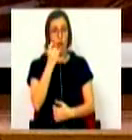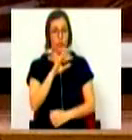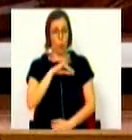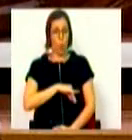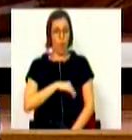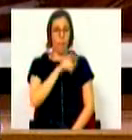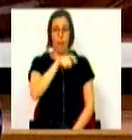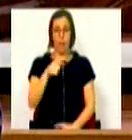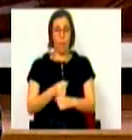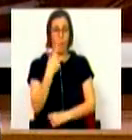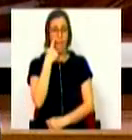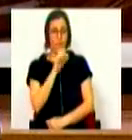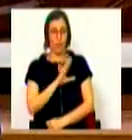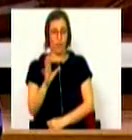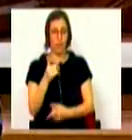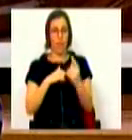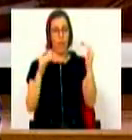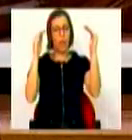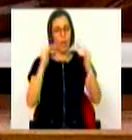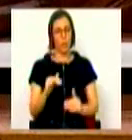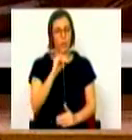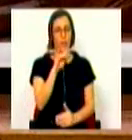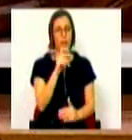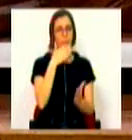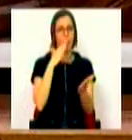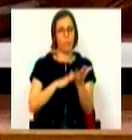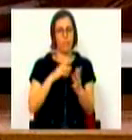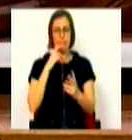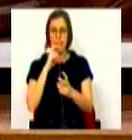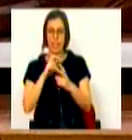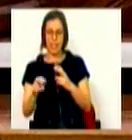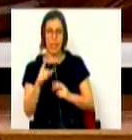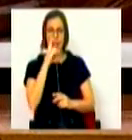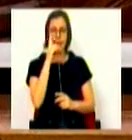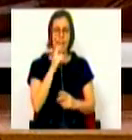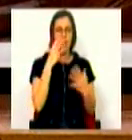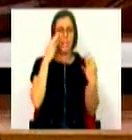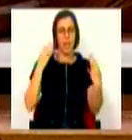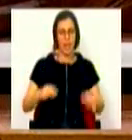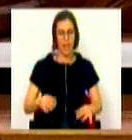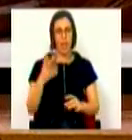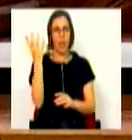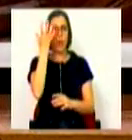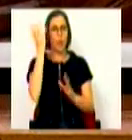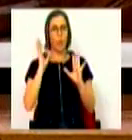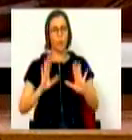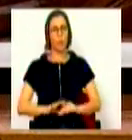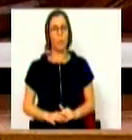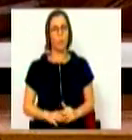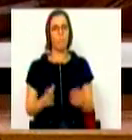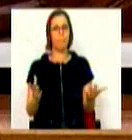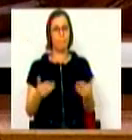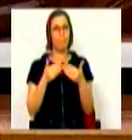dos trabalhadores, da redução do IVA na restauração, na eletricidade, no gás natural, na cultura,